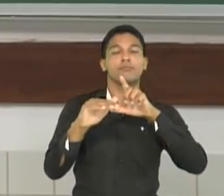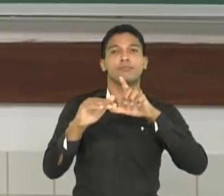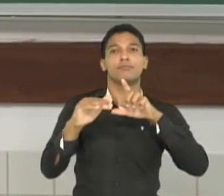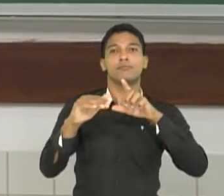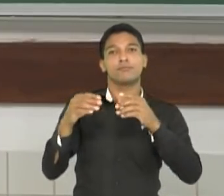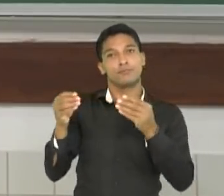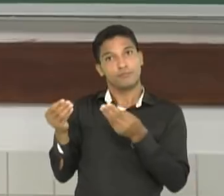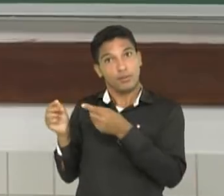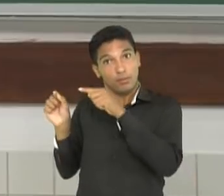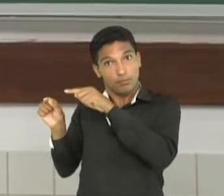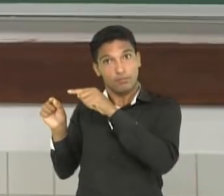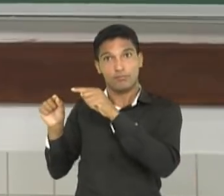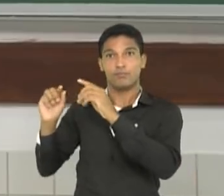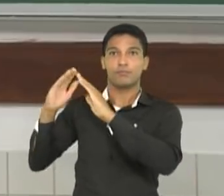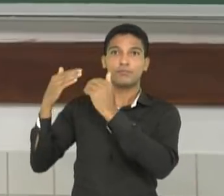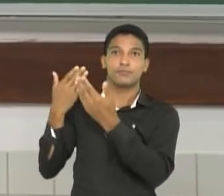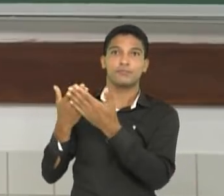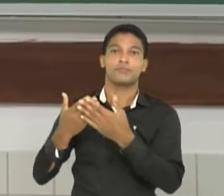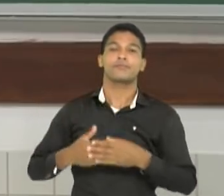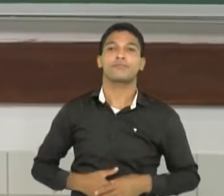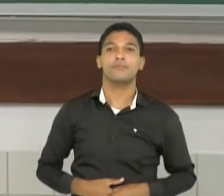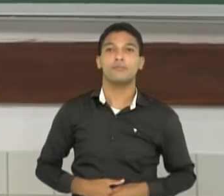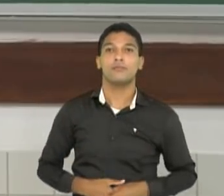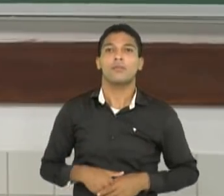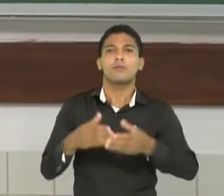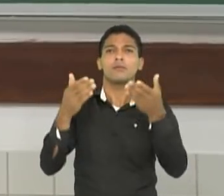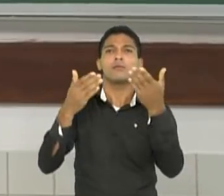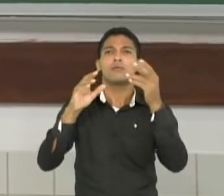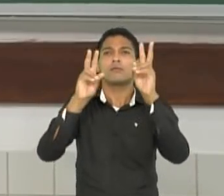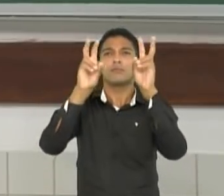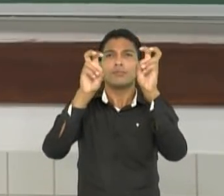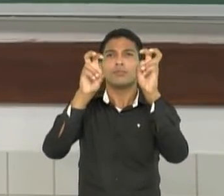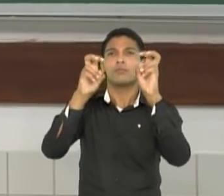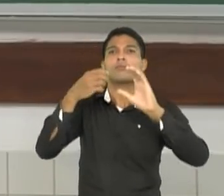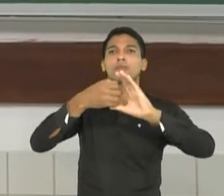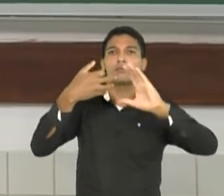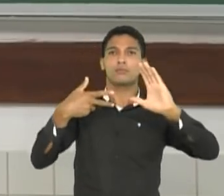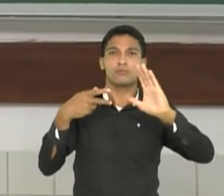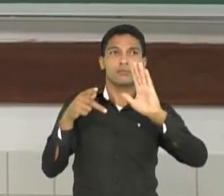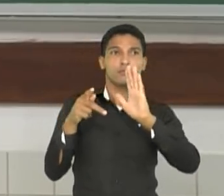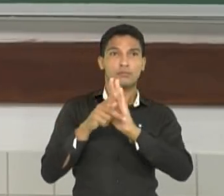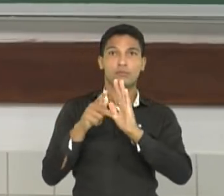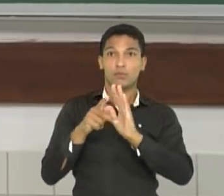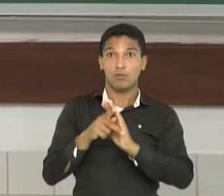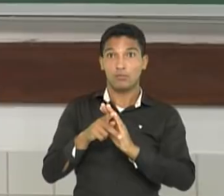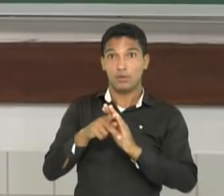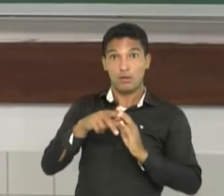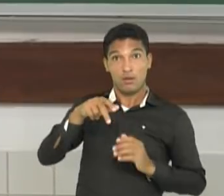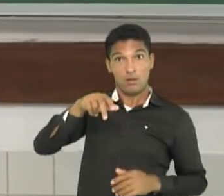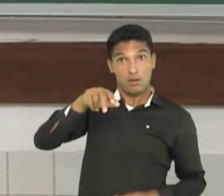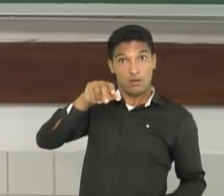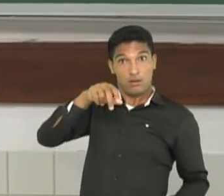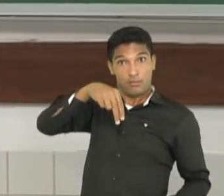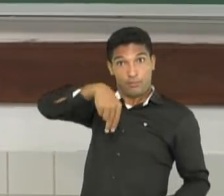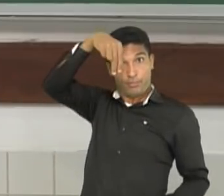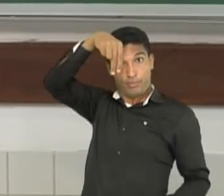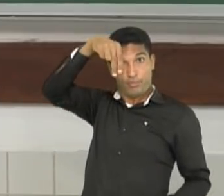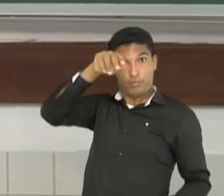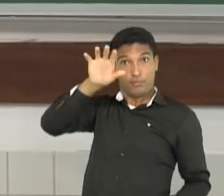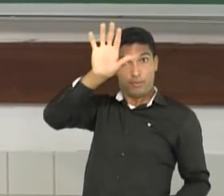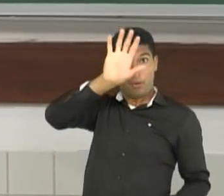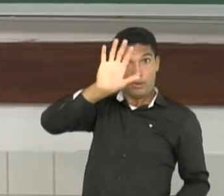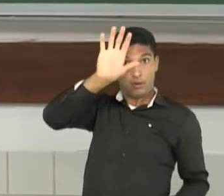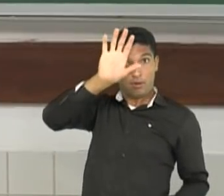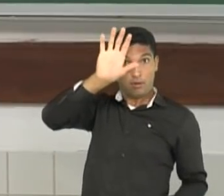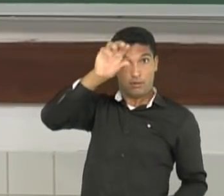principais aspectos do meio rural da região norte e da região nordeste. Então, quais são as características do espaço rural dessas